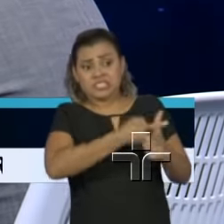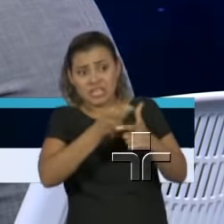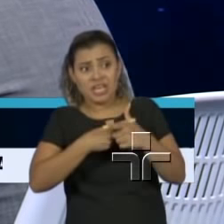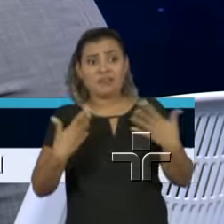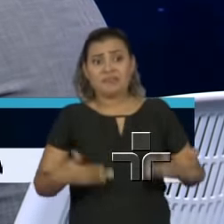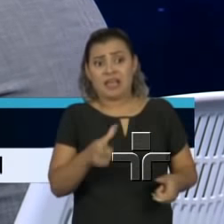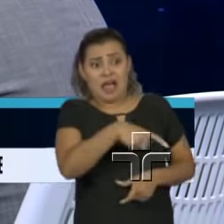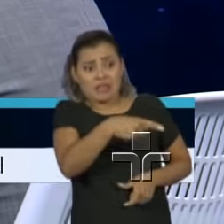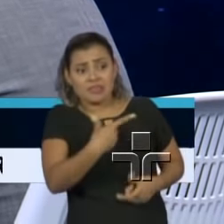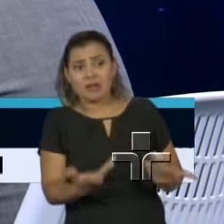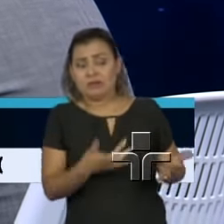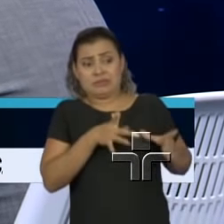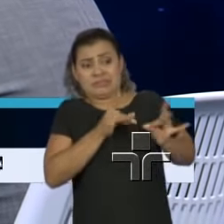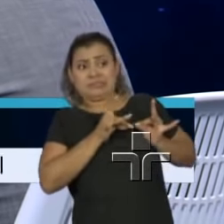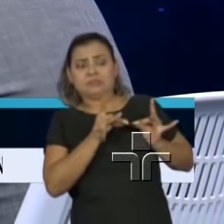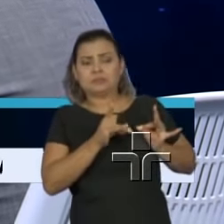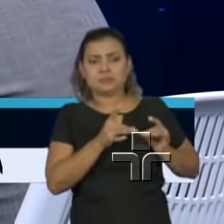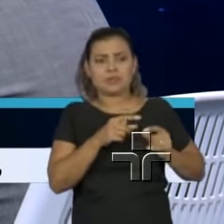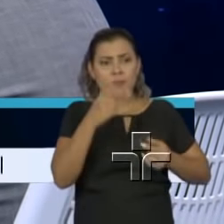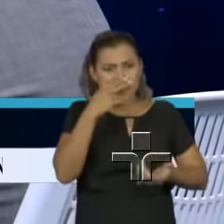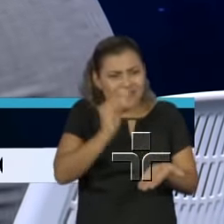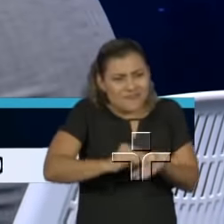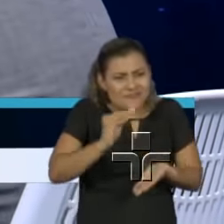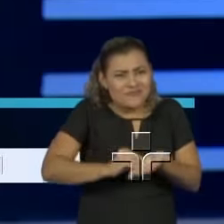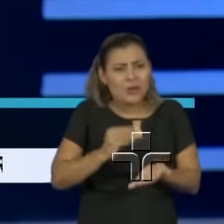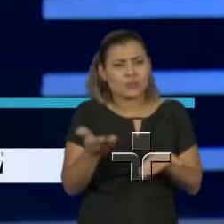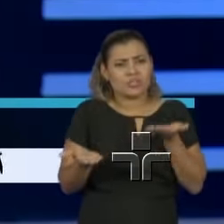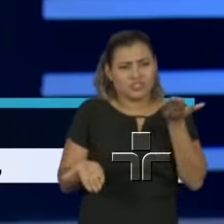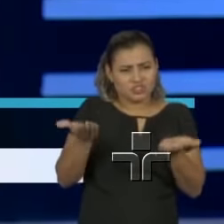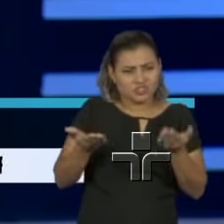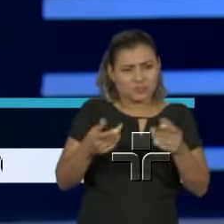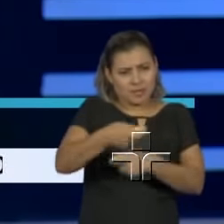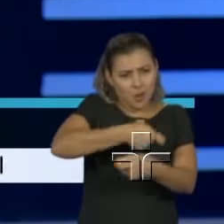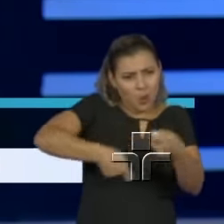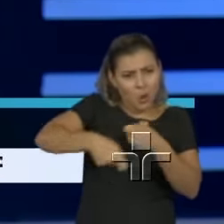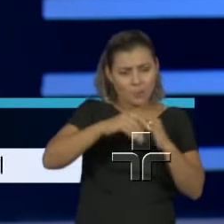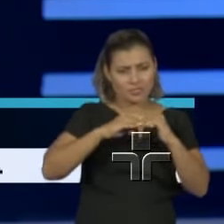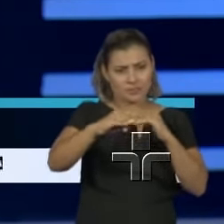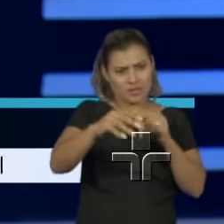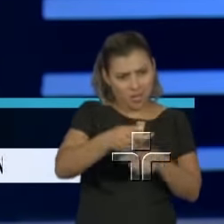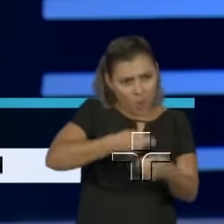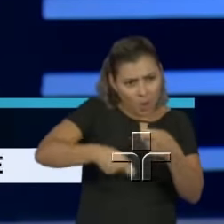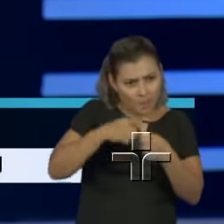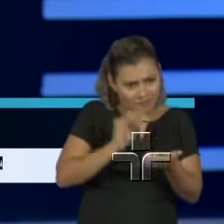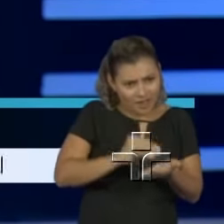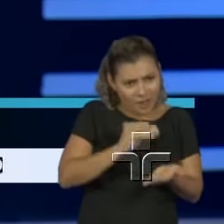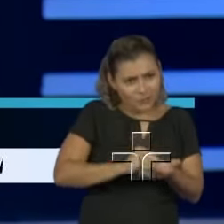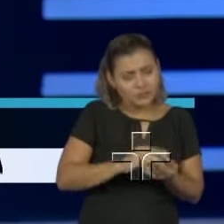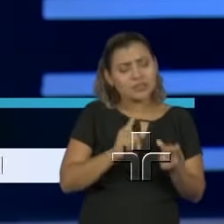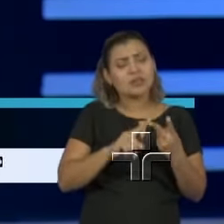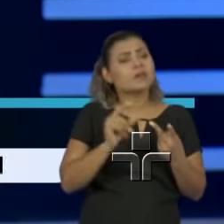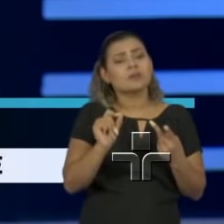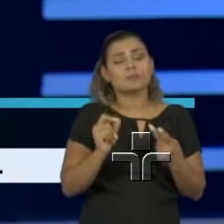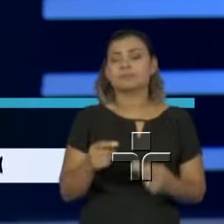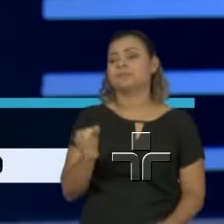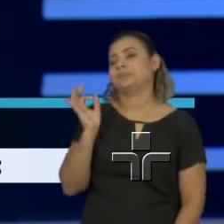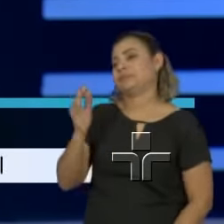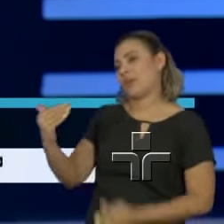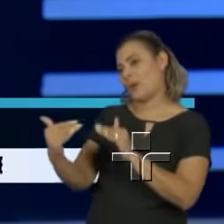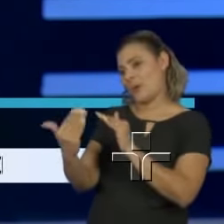ou falta estabilidade econômica no Brasil? Eu acho que faltam as duas coisas, mas eu concordo com o Fausto,